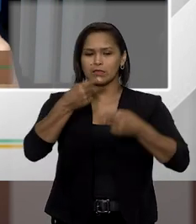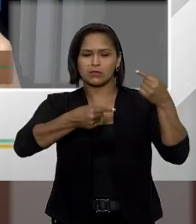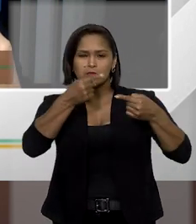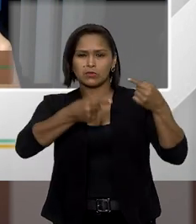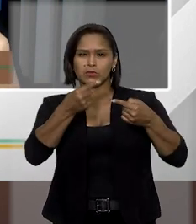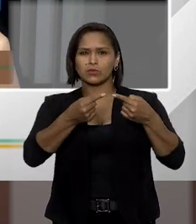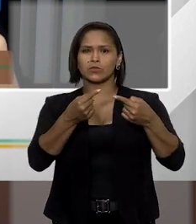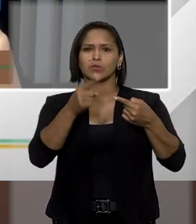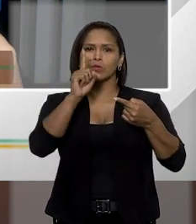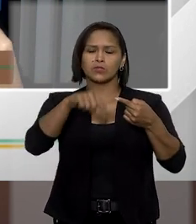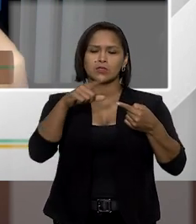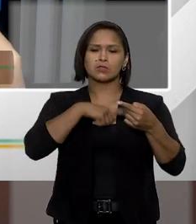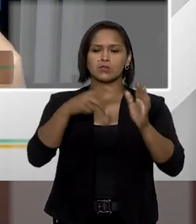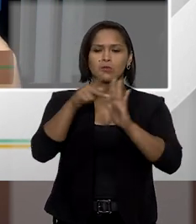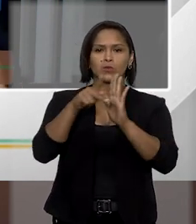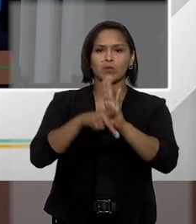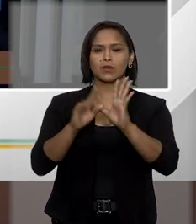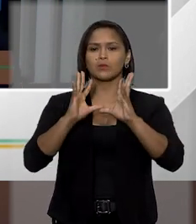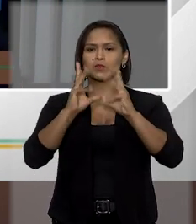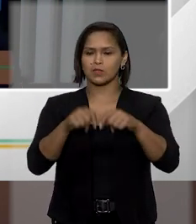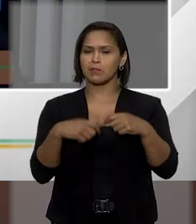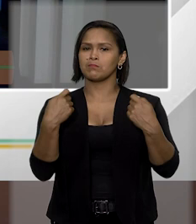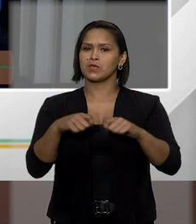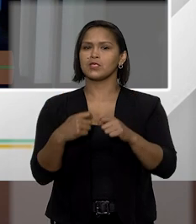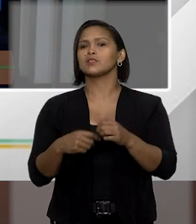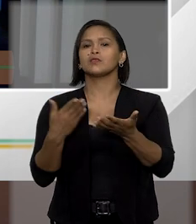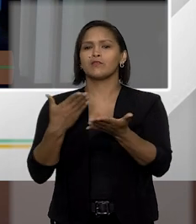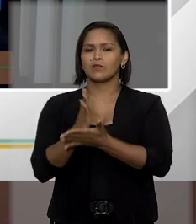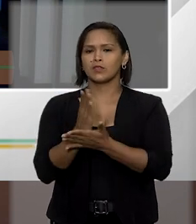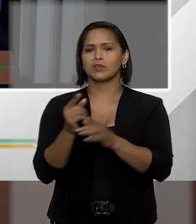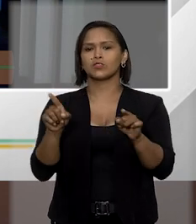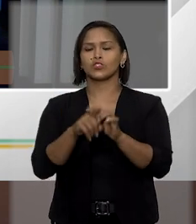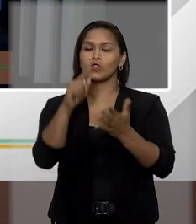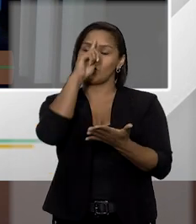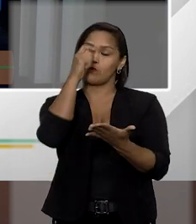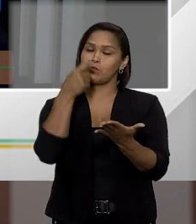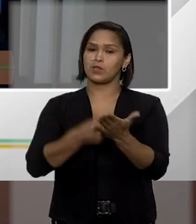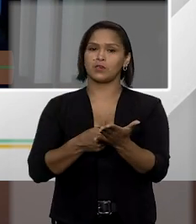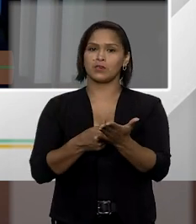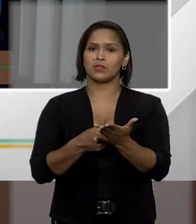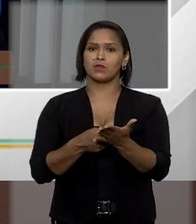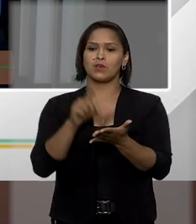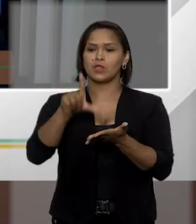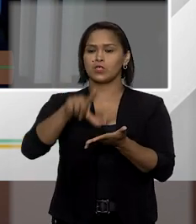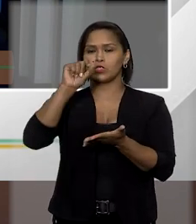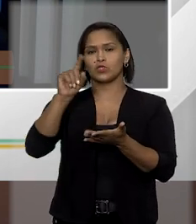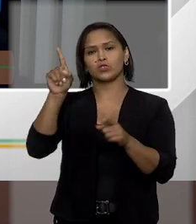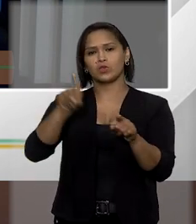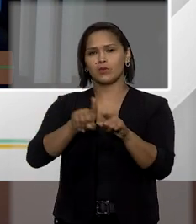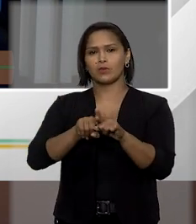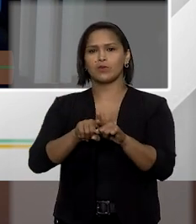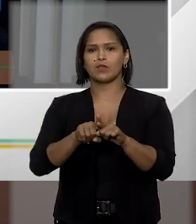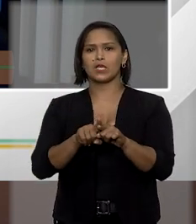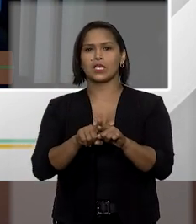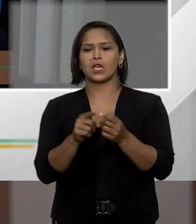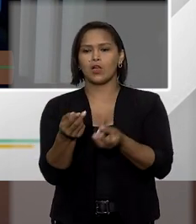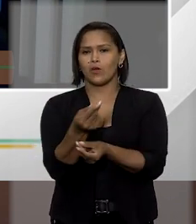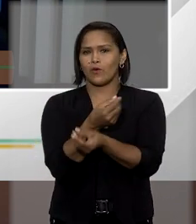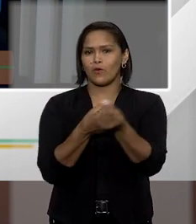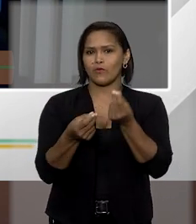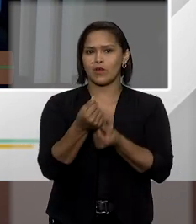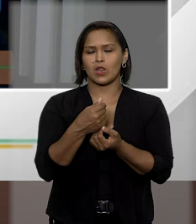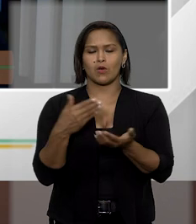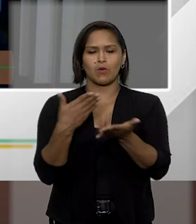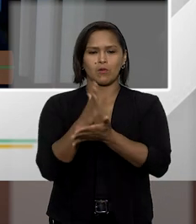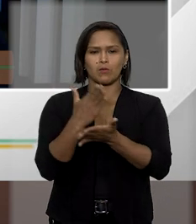debatendo se o programa de integridade deve ser facultativo, se ele deve ser obrigatório, se ele tem custos demais para a